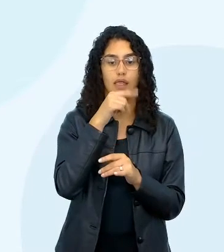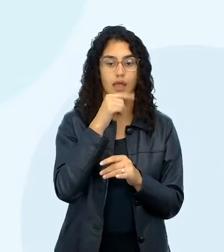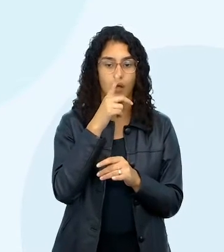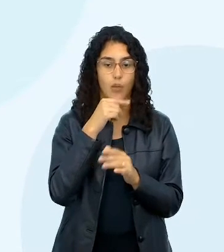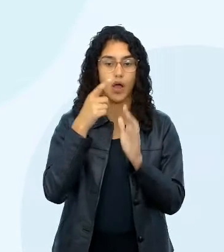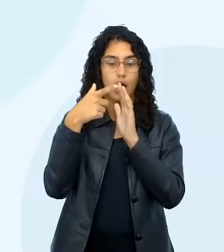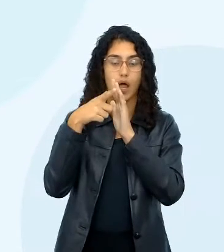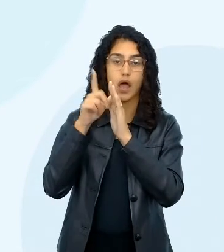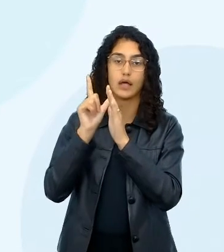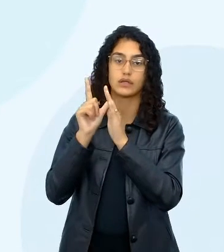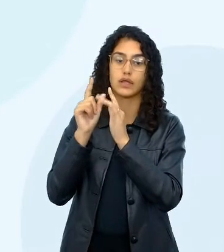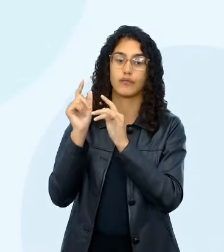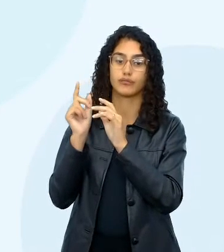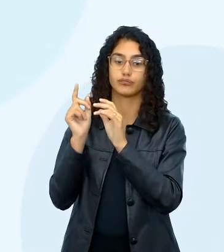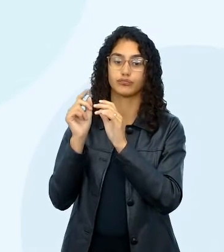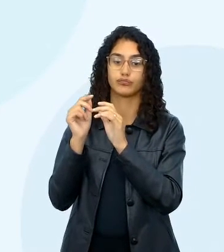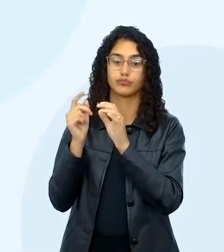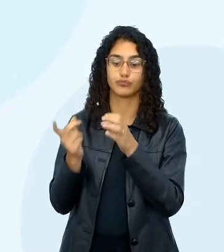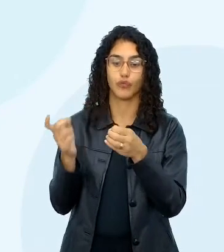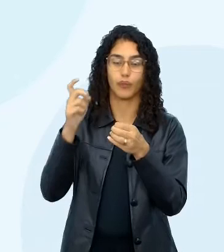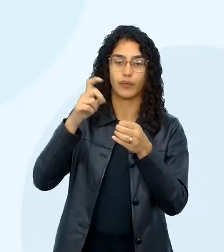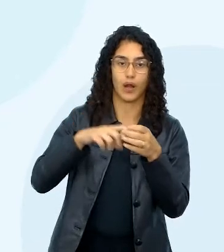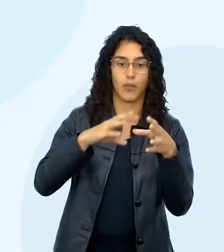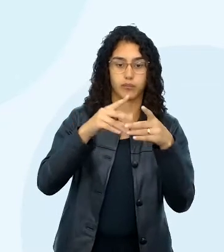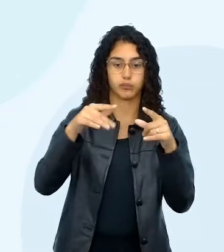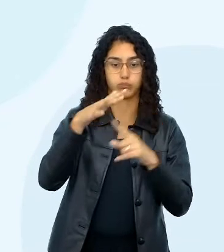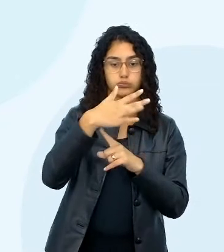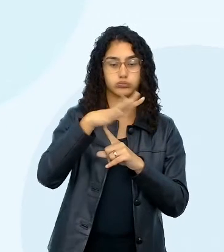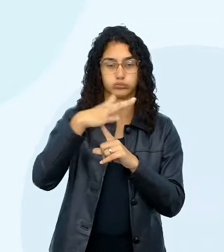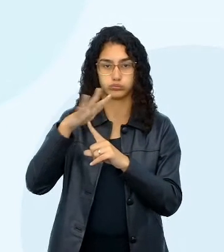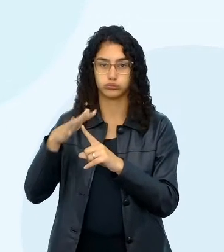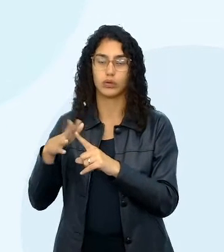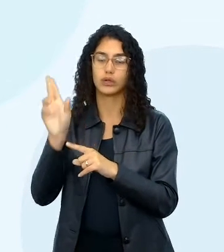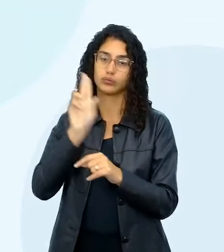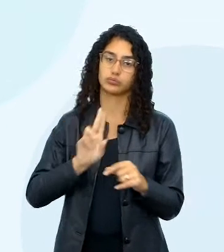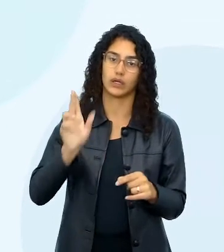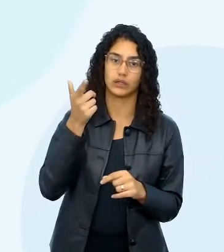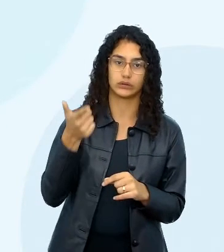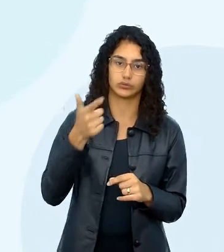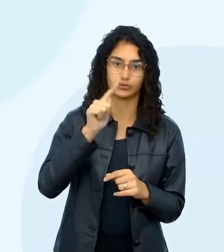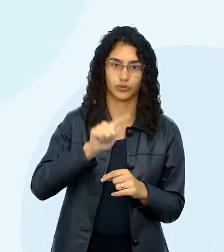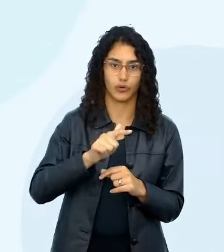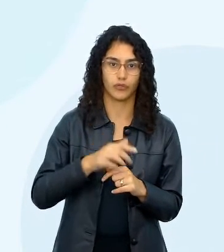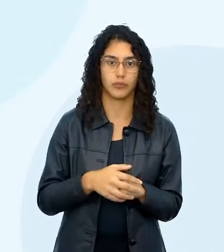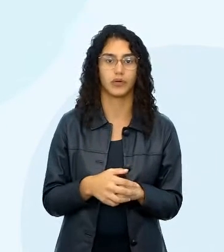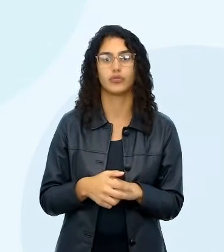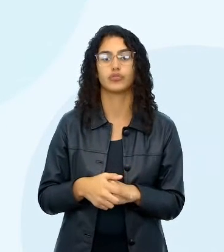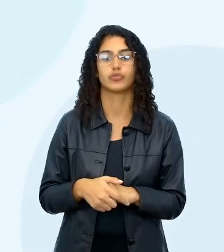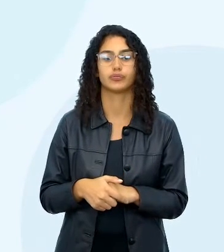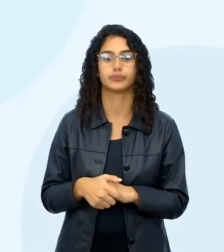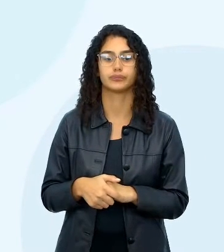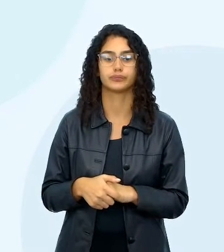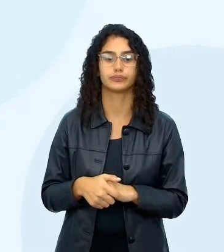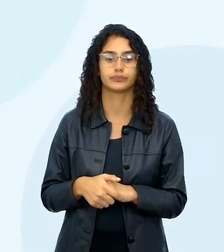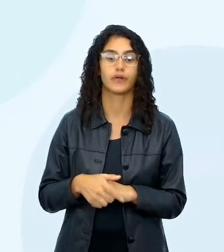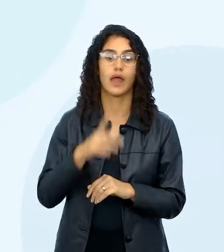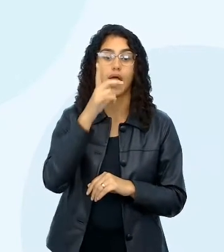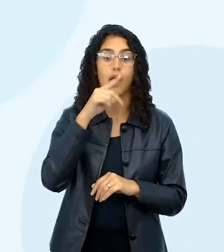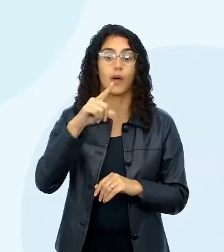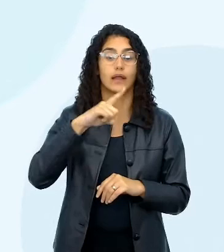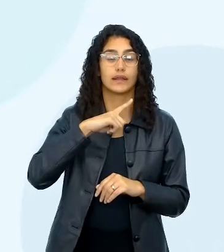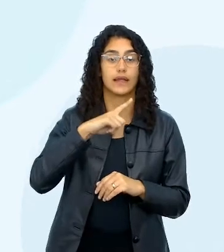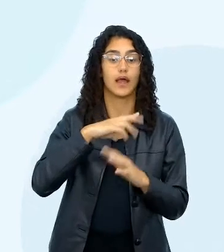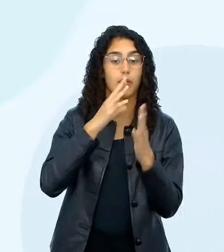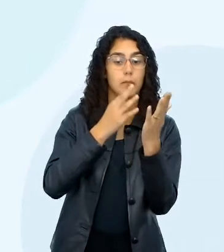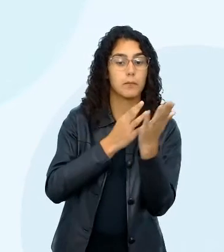purificação da água antes de ser devolvida ao meio ambiente ou ser utilizada. Essa água provém